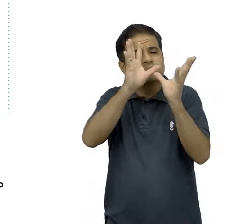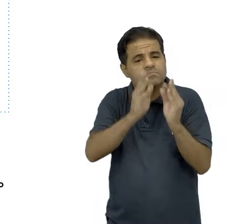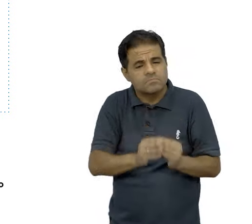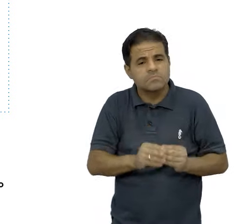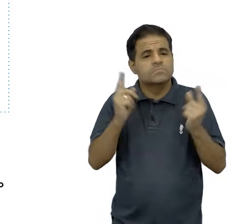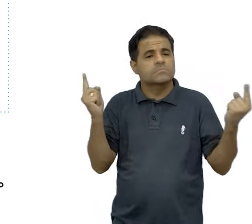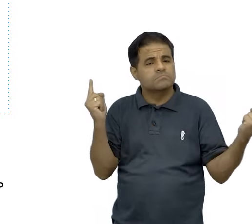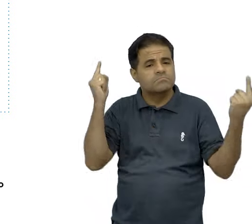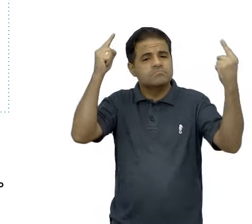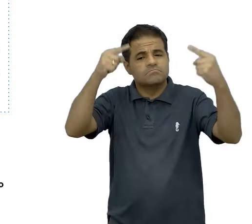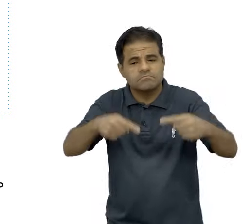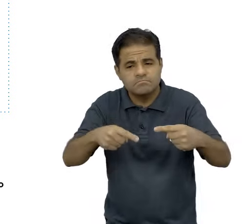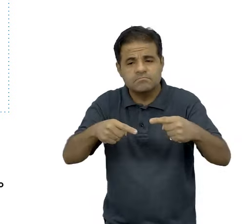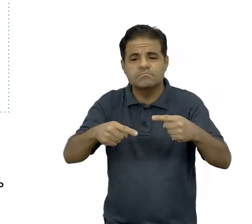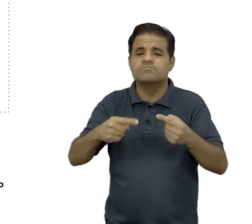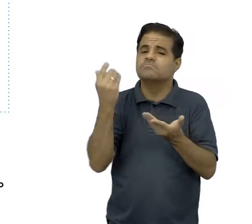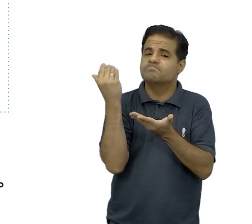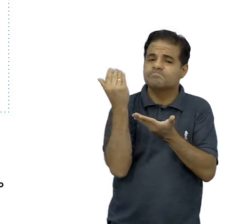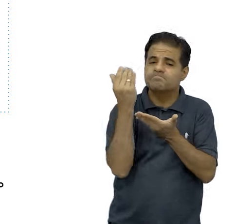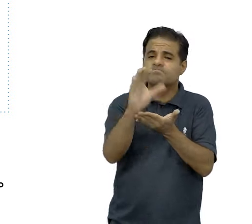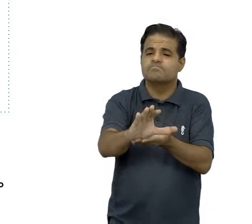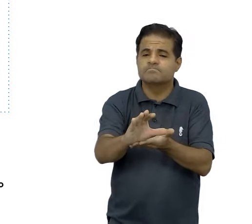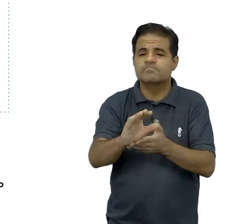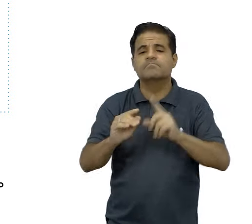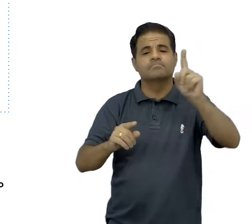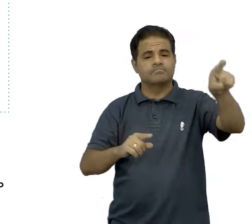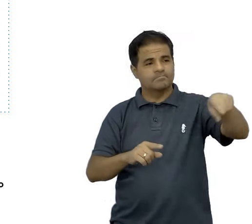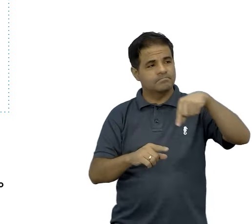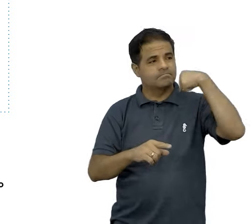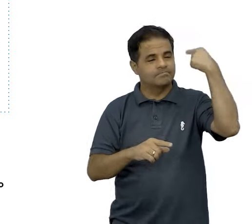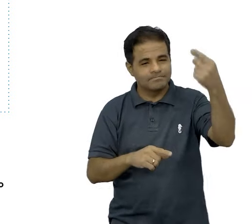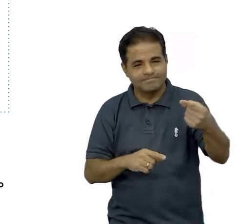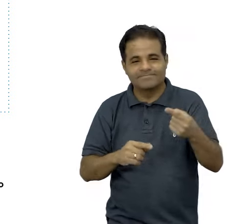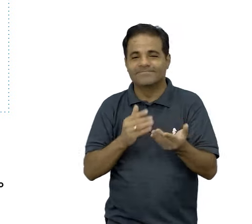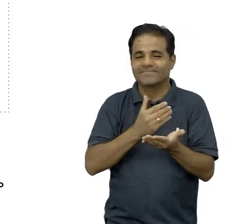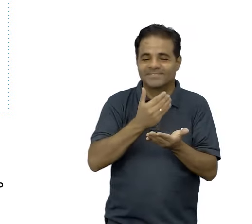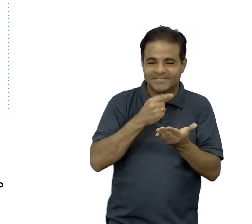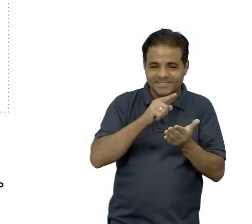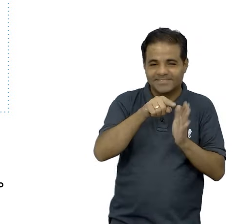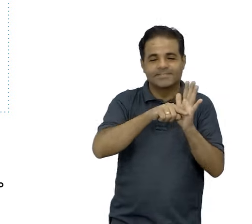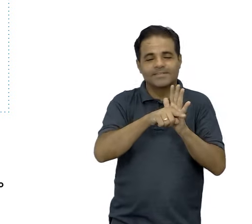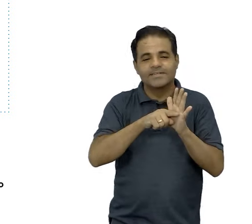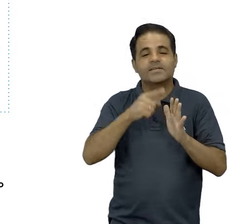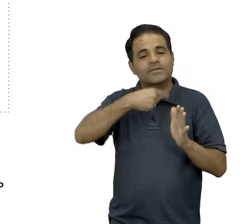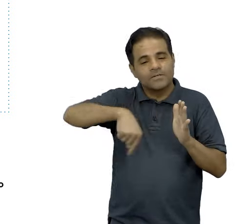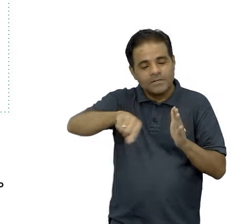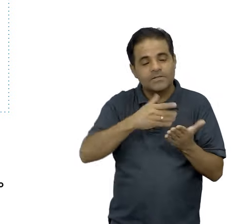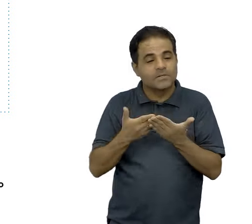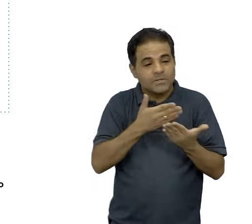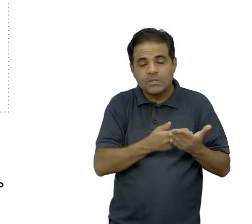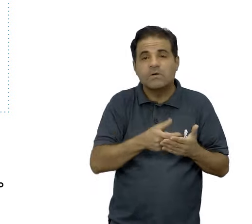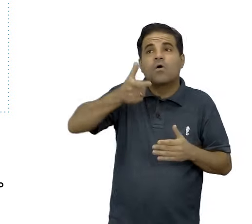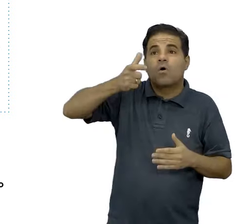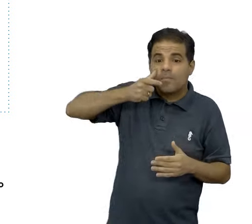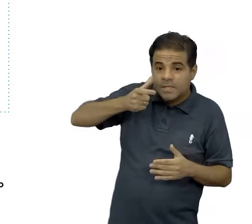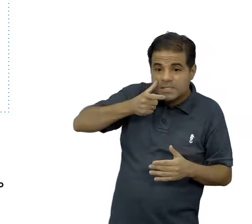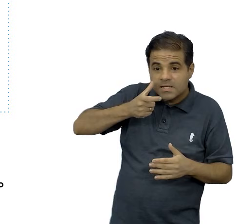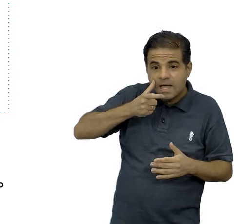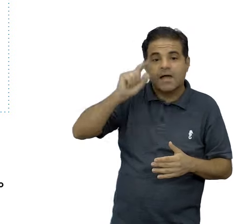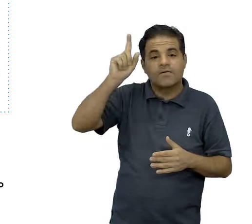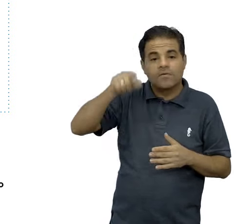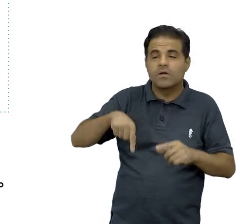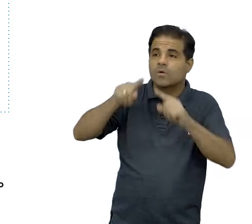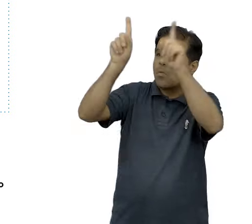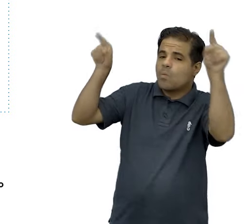o desafio lançado. E em seguida, a proposta é solicitar que os estudantes eles observem